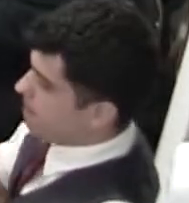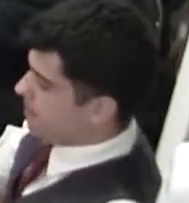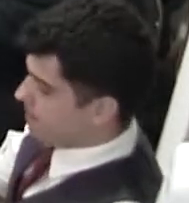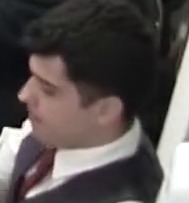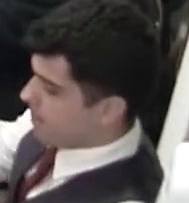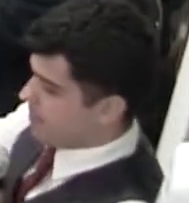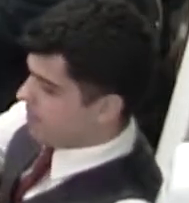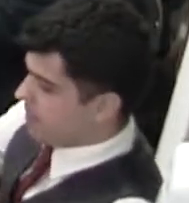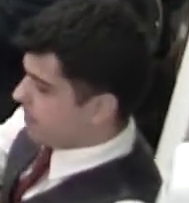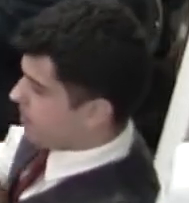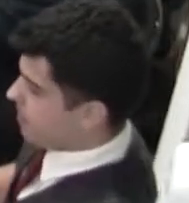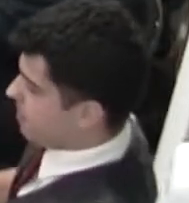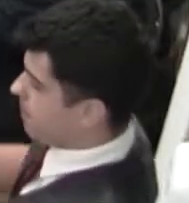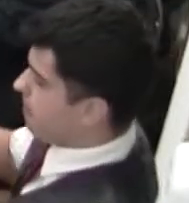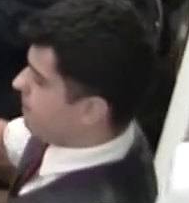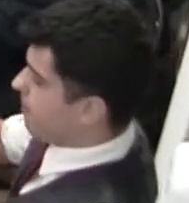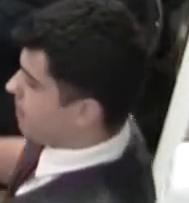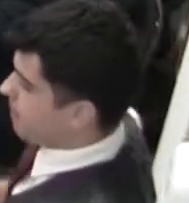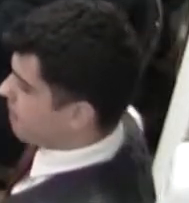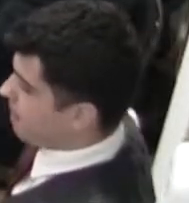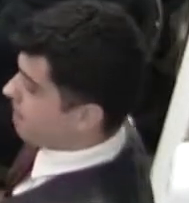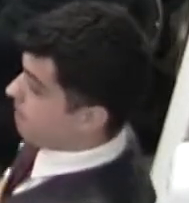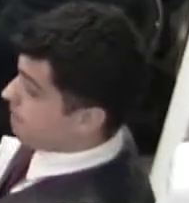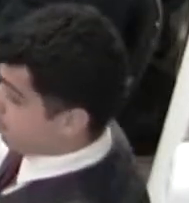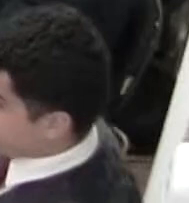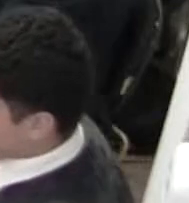provado sou pelo